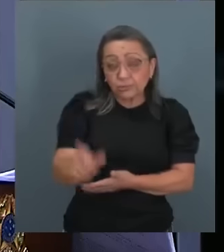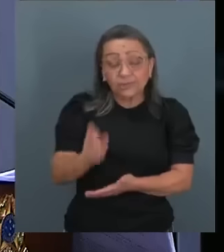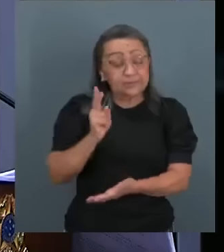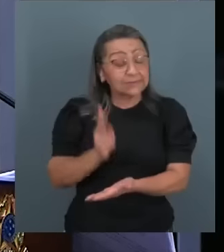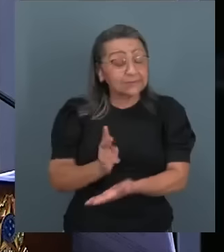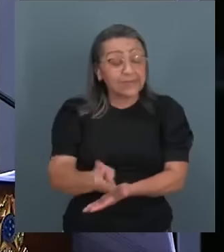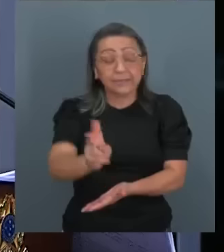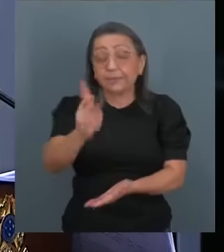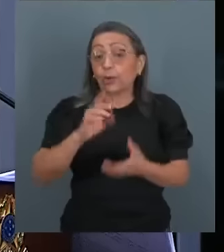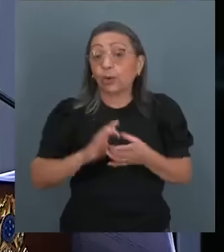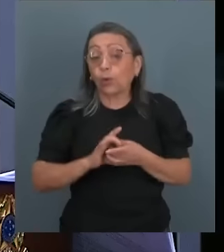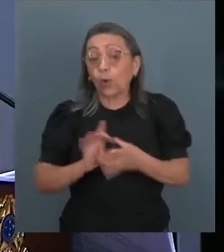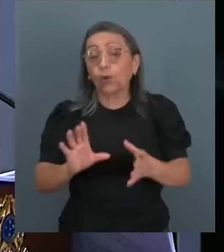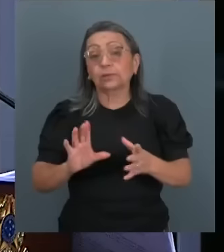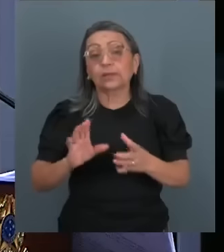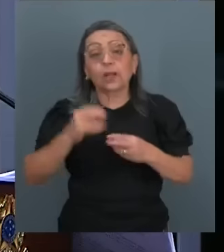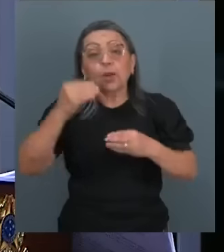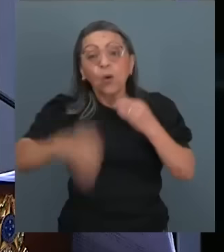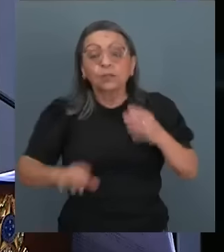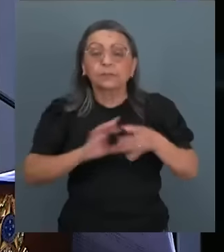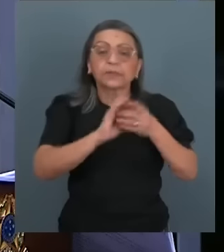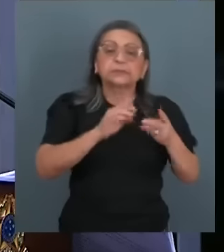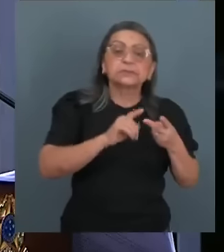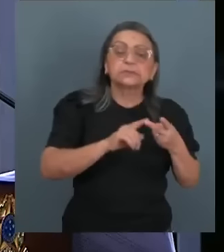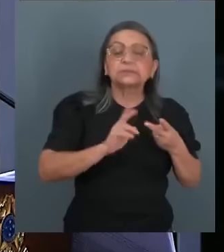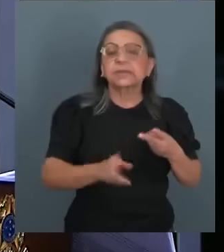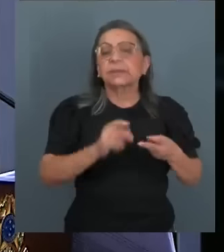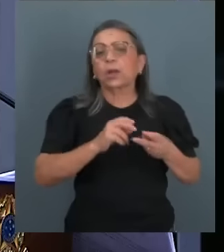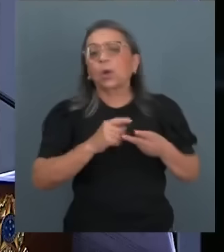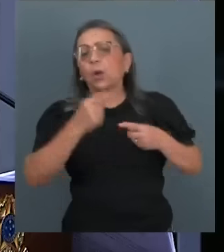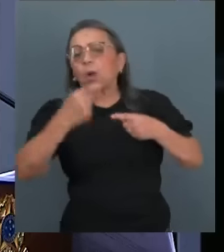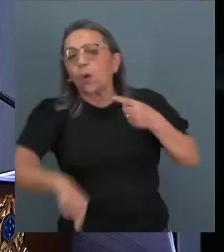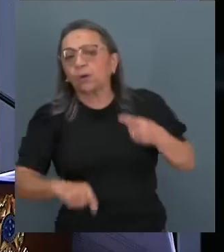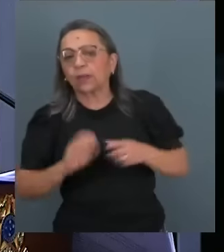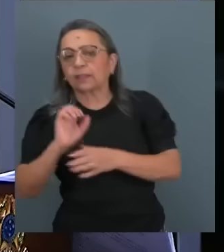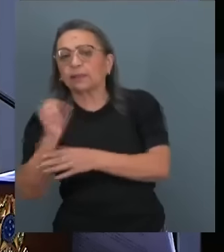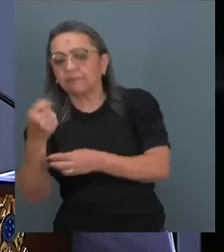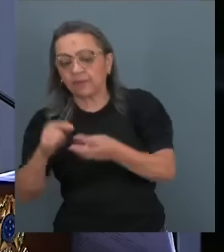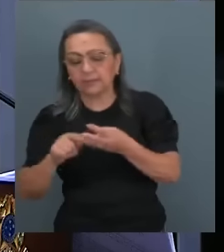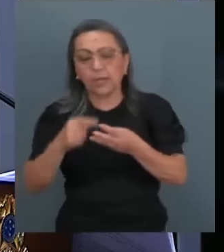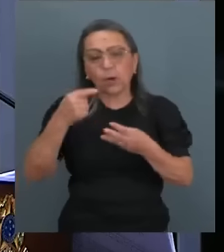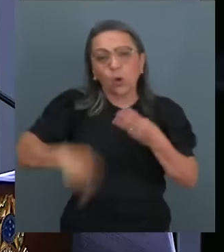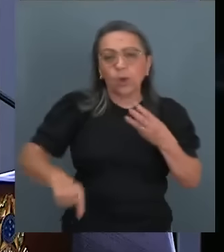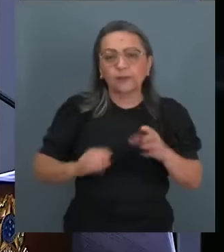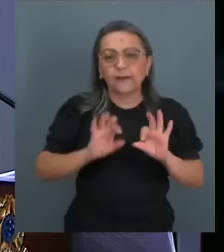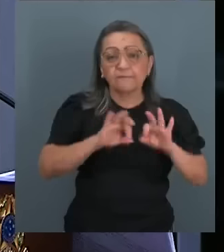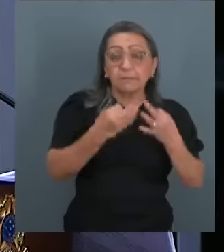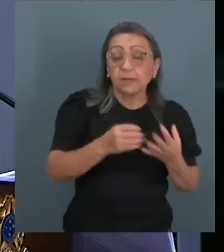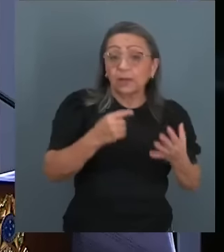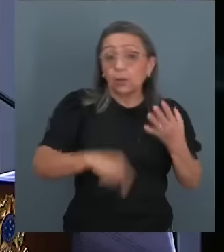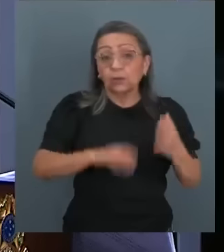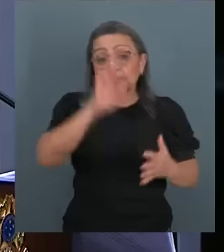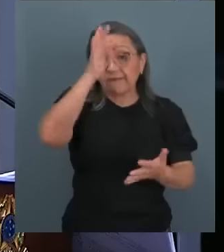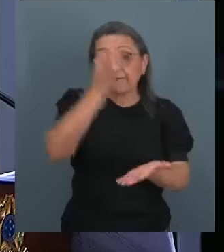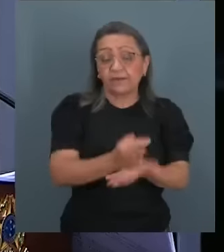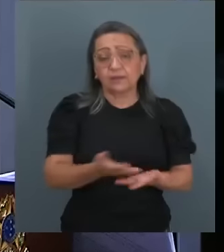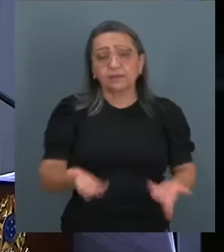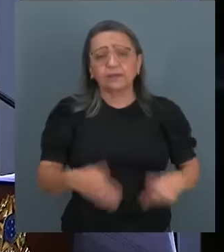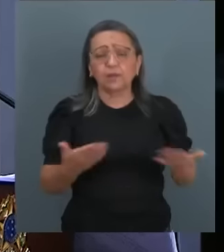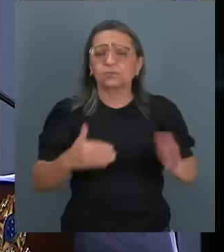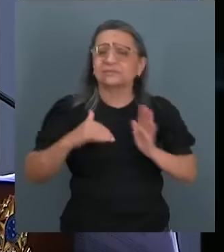a liberdade, sempre contra a família, sempre contra a defesa, sempre contra a fé. O Senado Federal